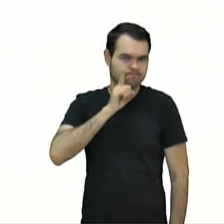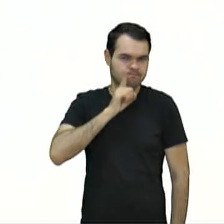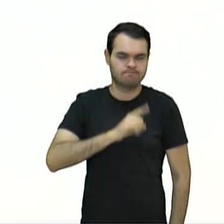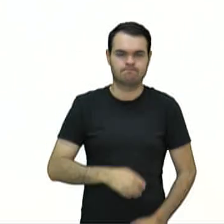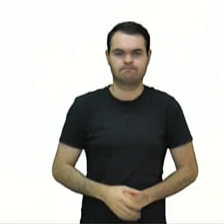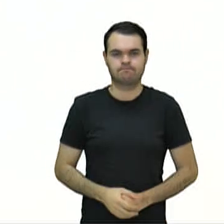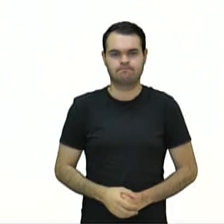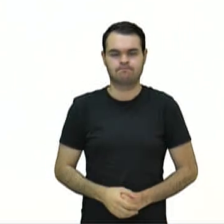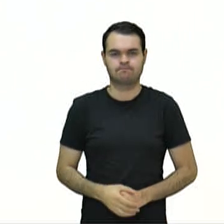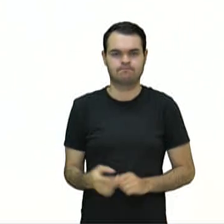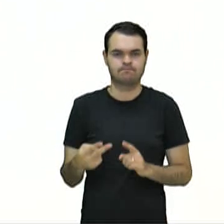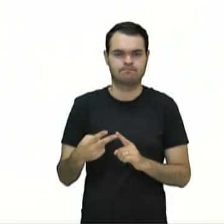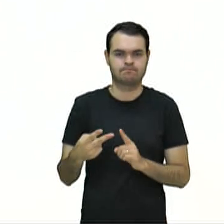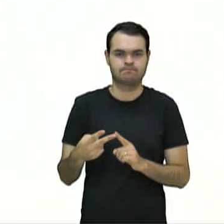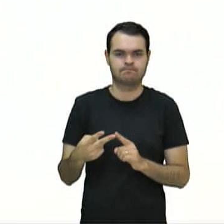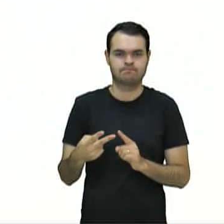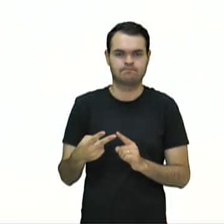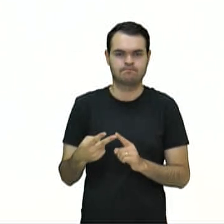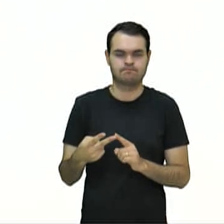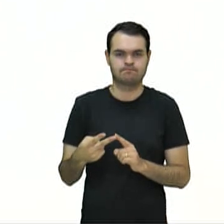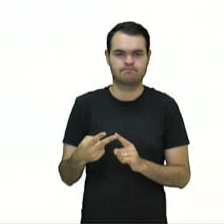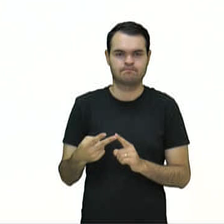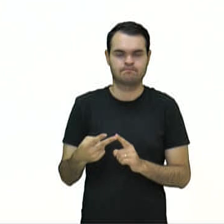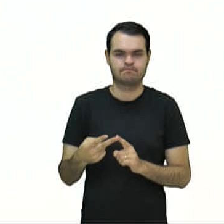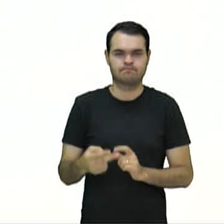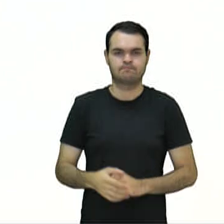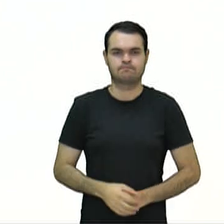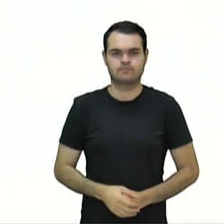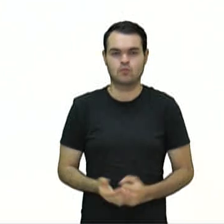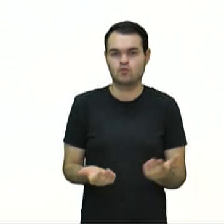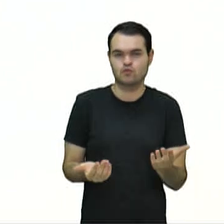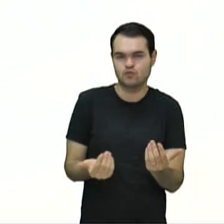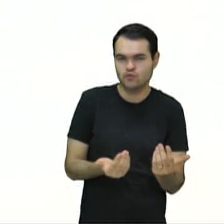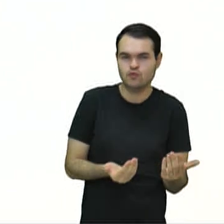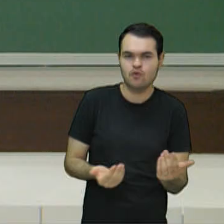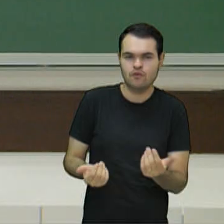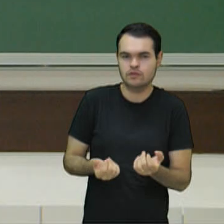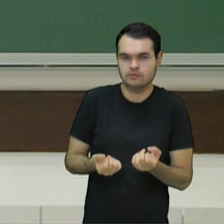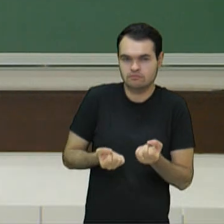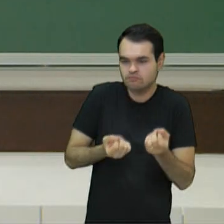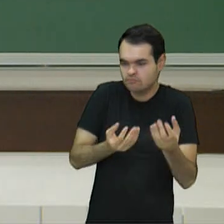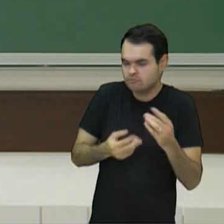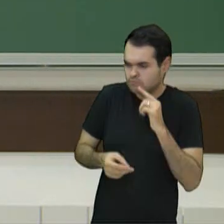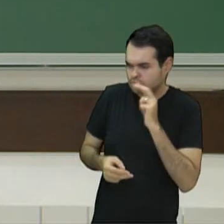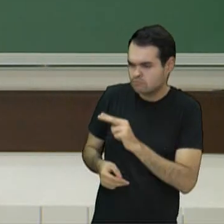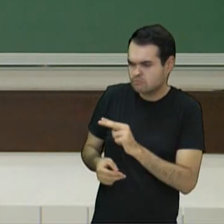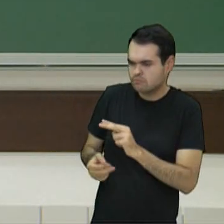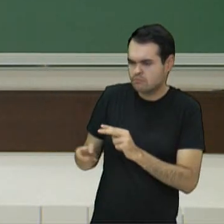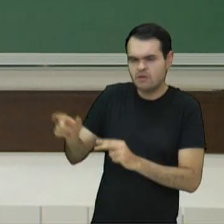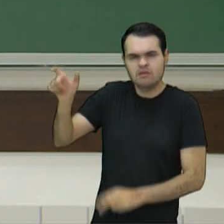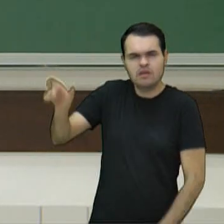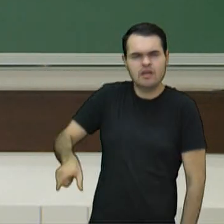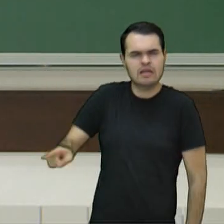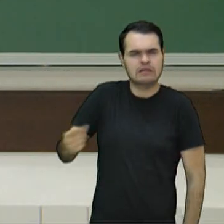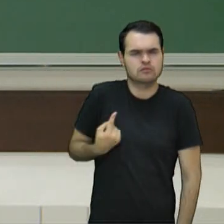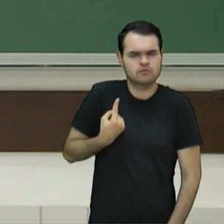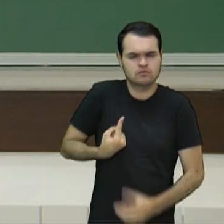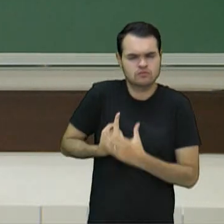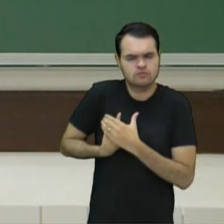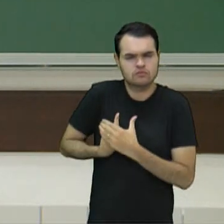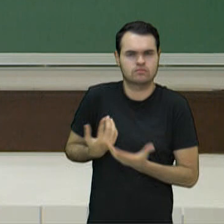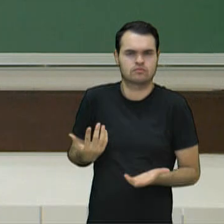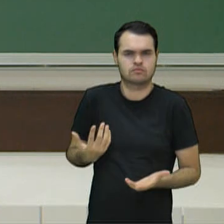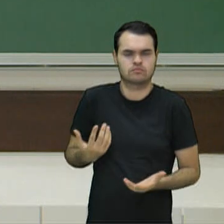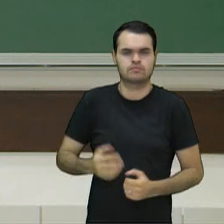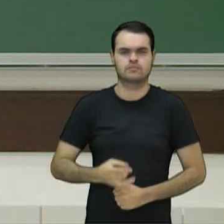Young readers relate to loneliness, né? Os jovens leitores relatam solidão do personagem, e he